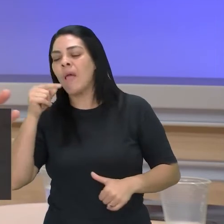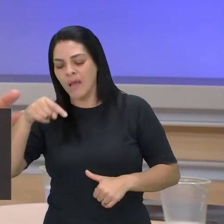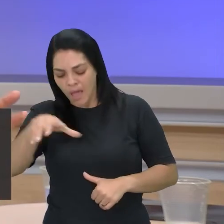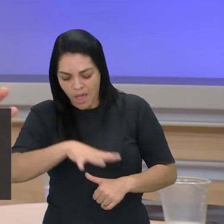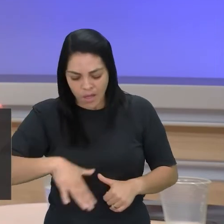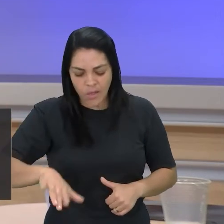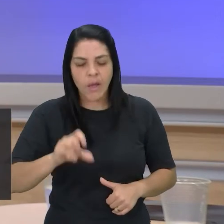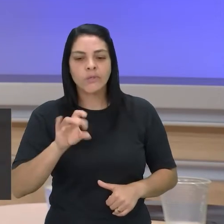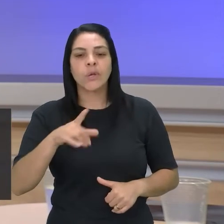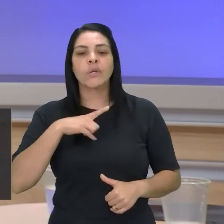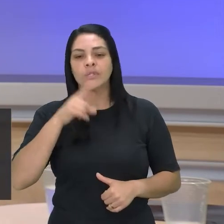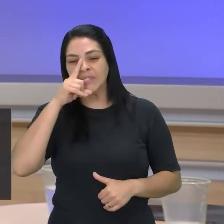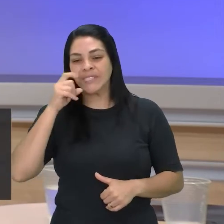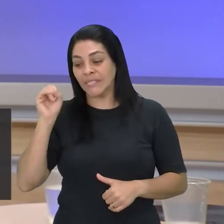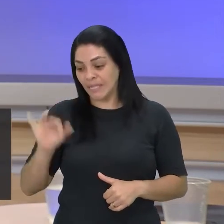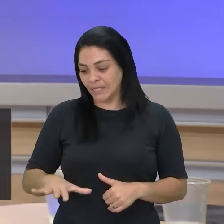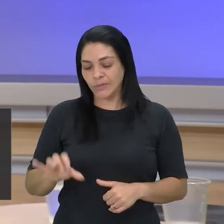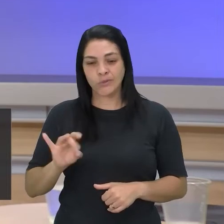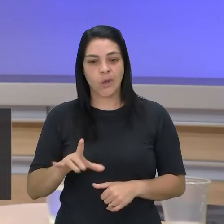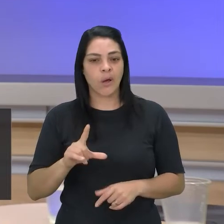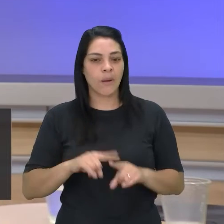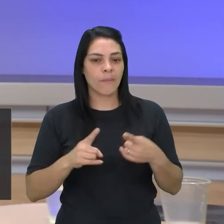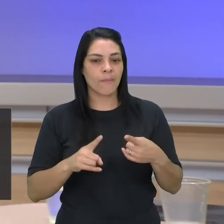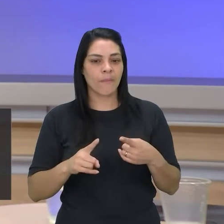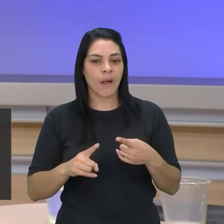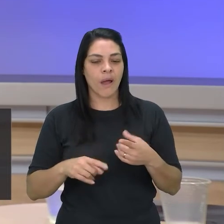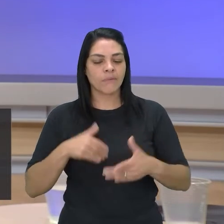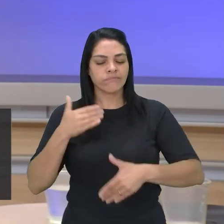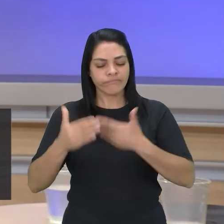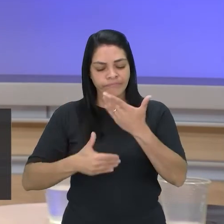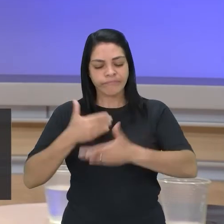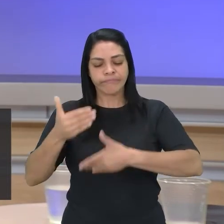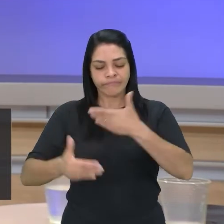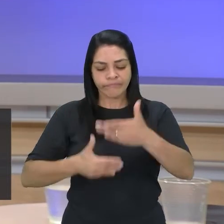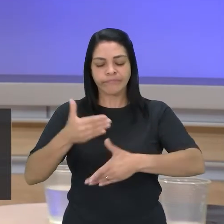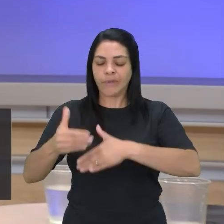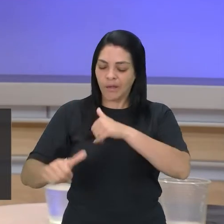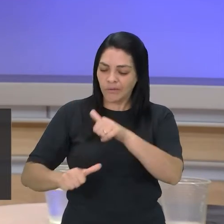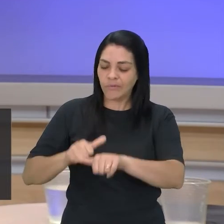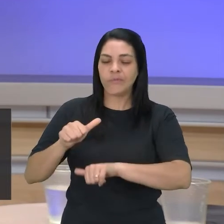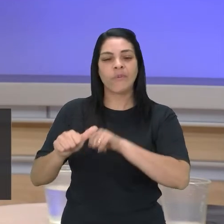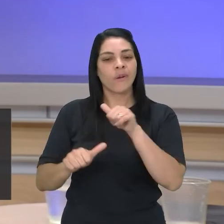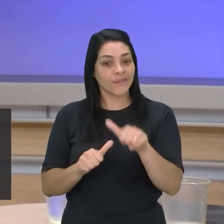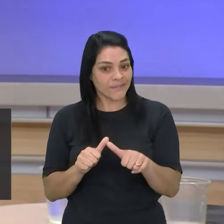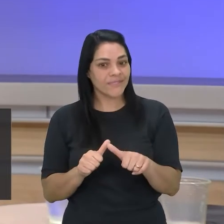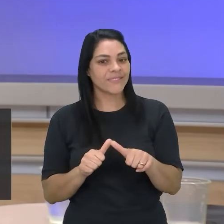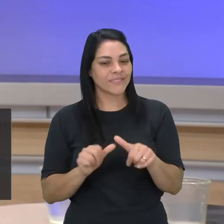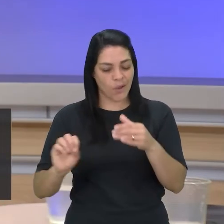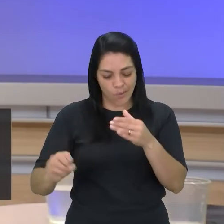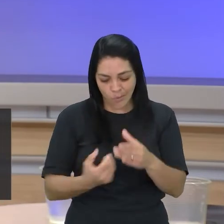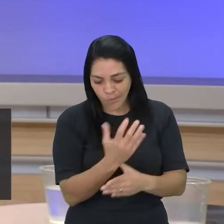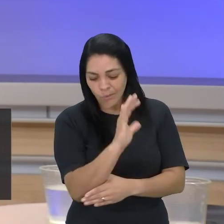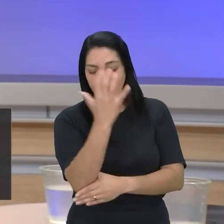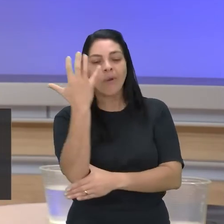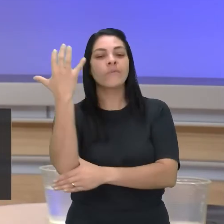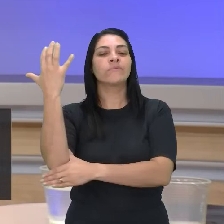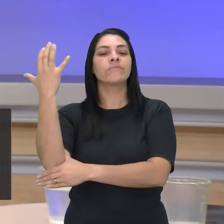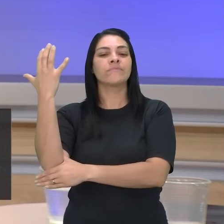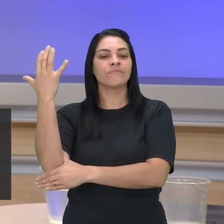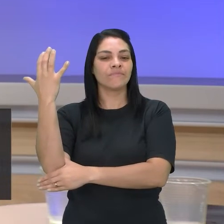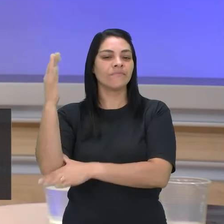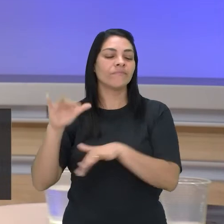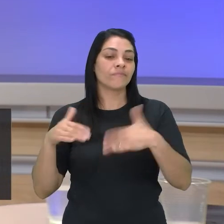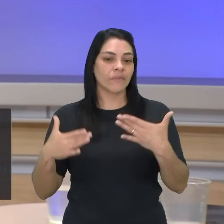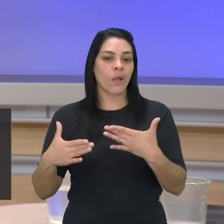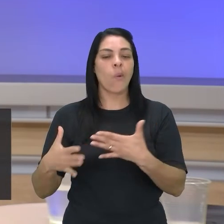só lixo, né? E aí, com o tempo, então, foi restaurando, revitalizando e vindo a floresta.